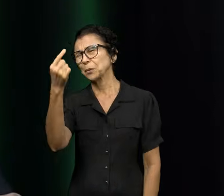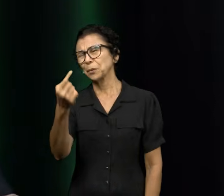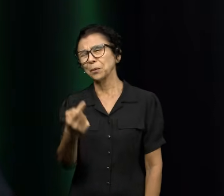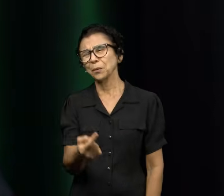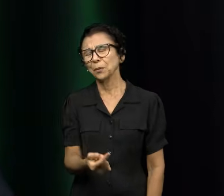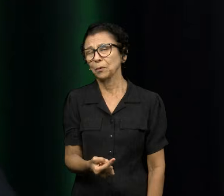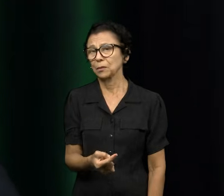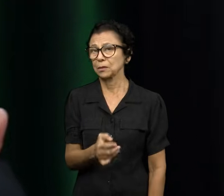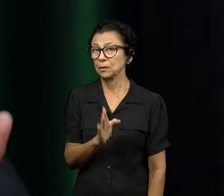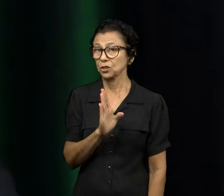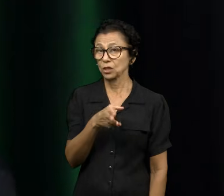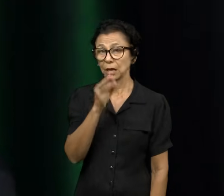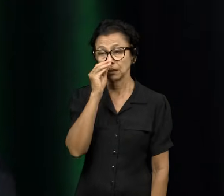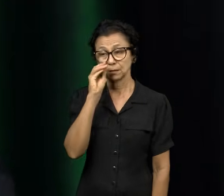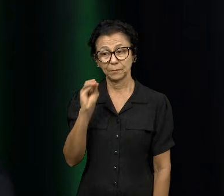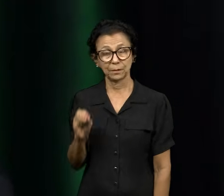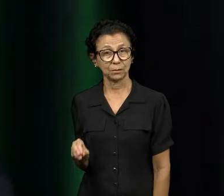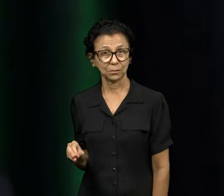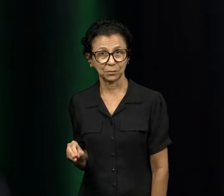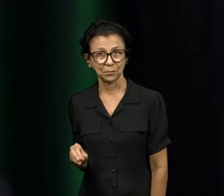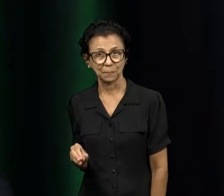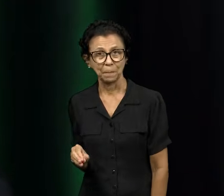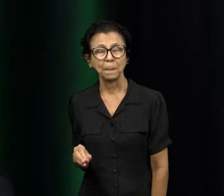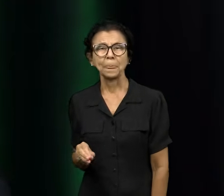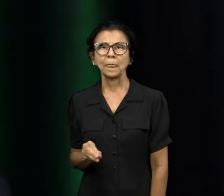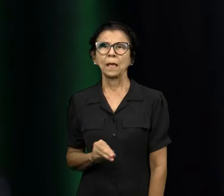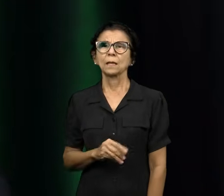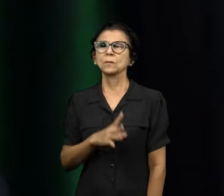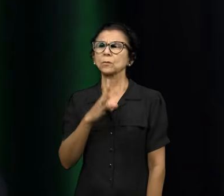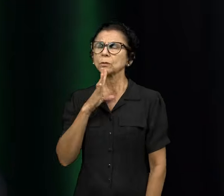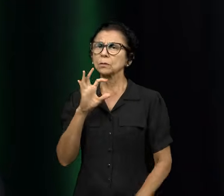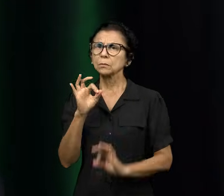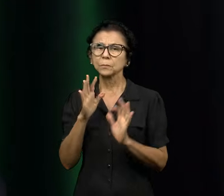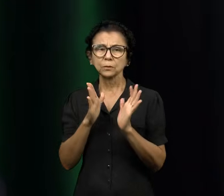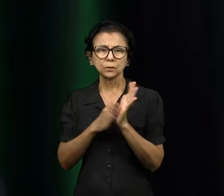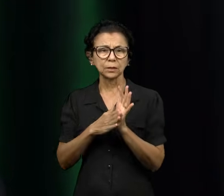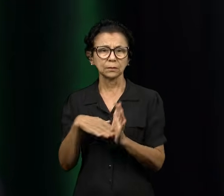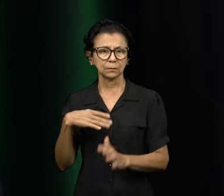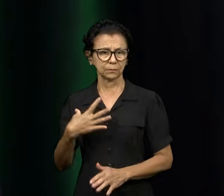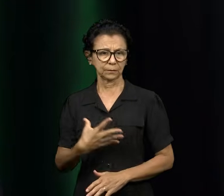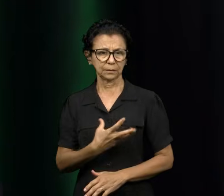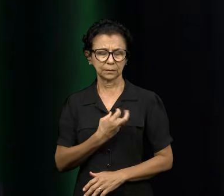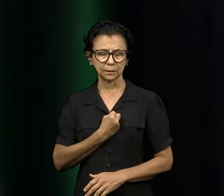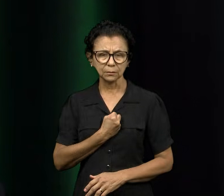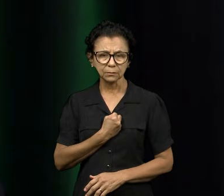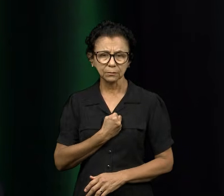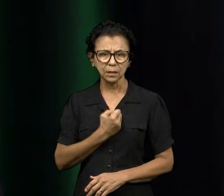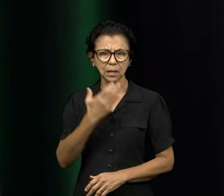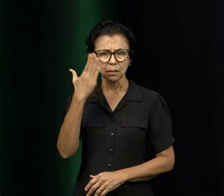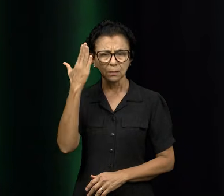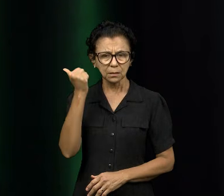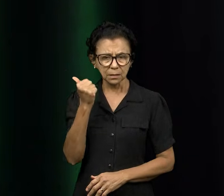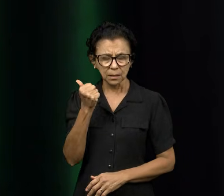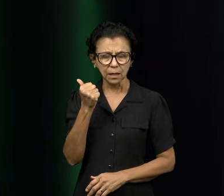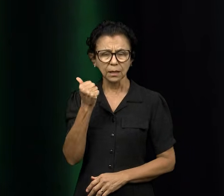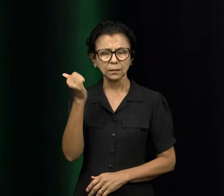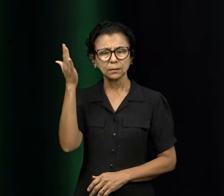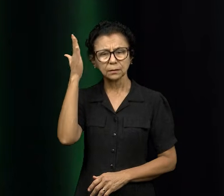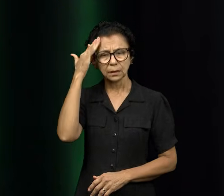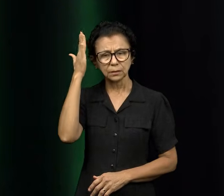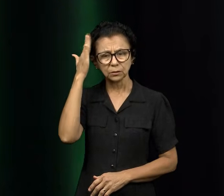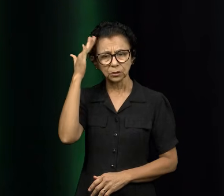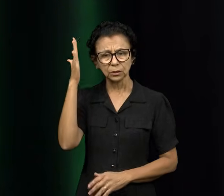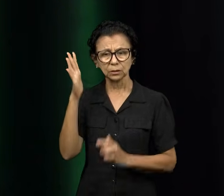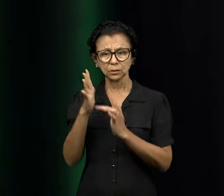agora que eu tomo conhecimento do projeto de Deus, que o Senhor me ama, que o Senhor quer me dar